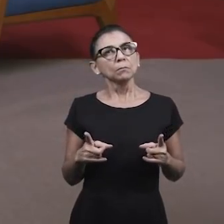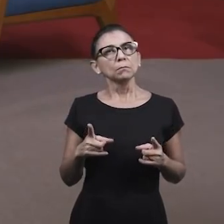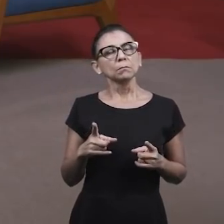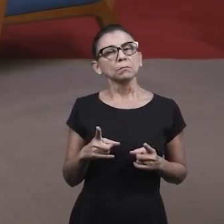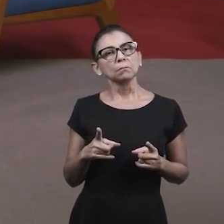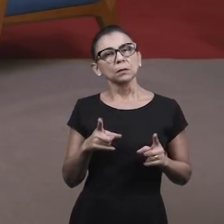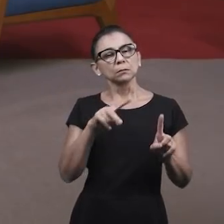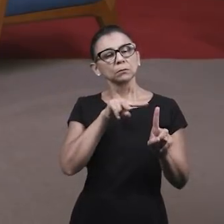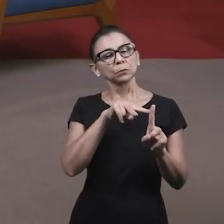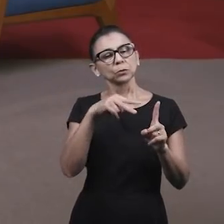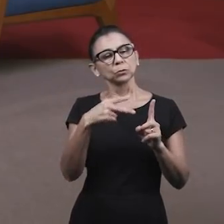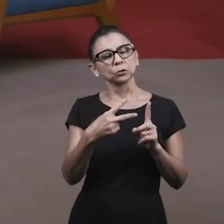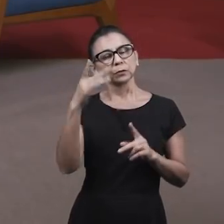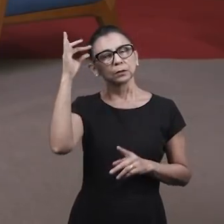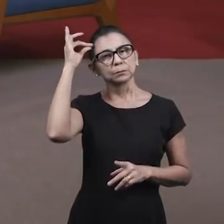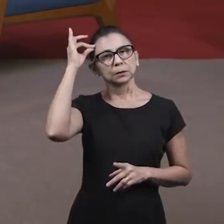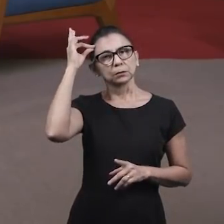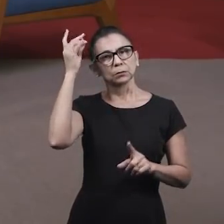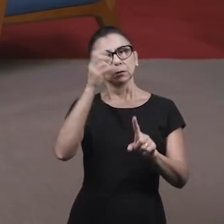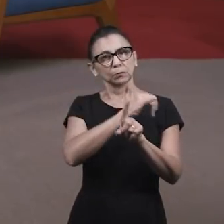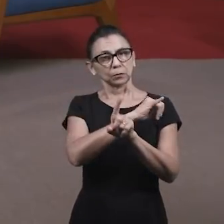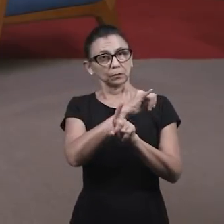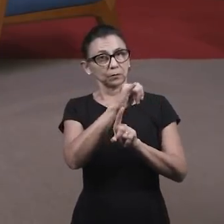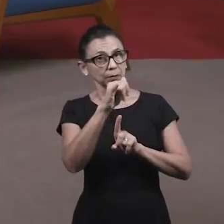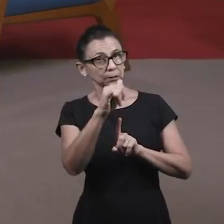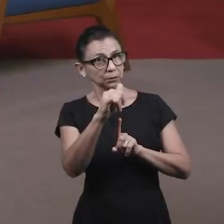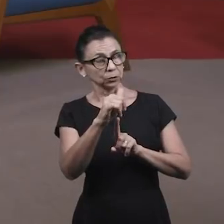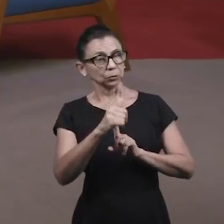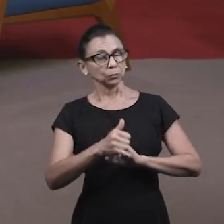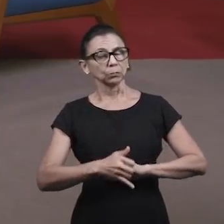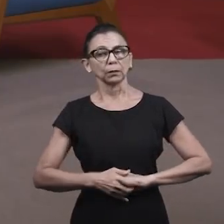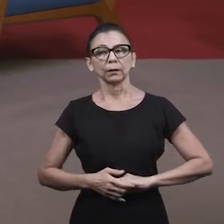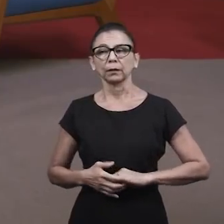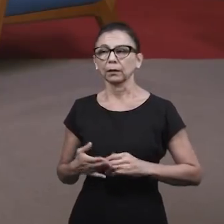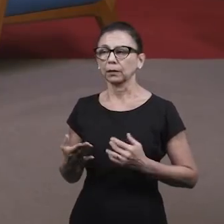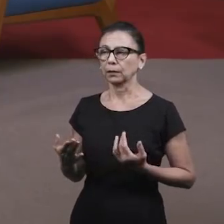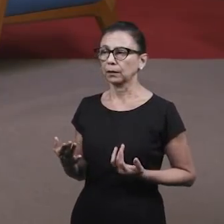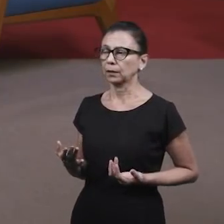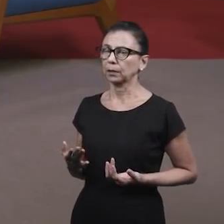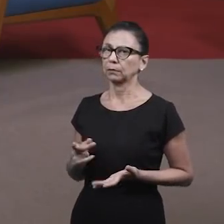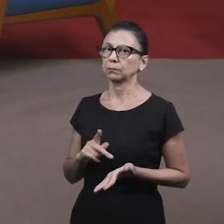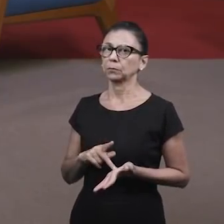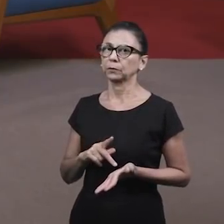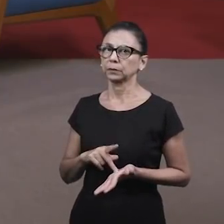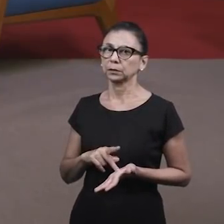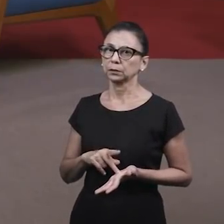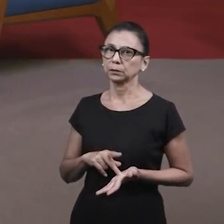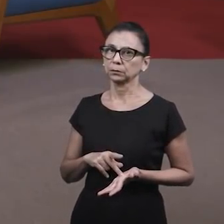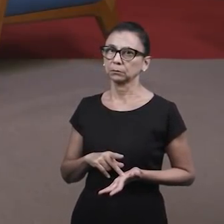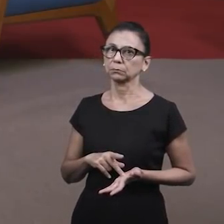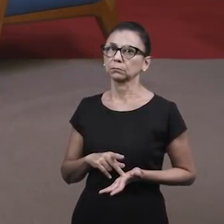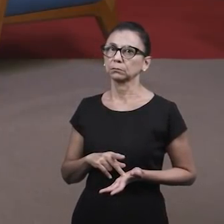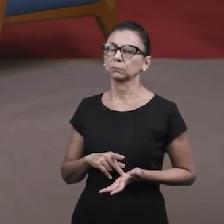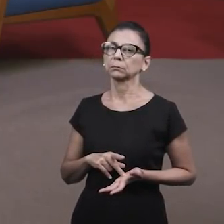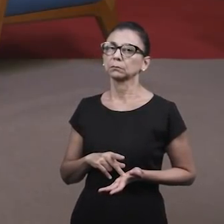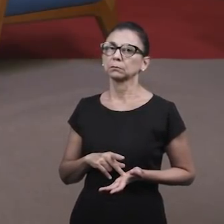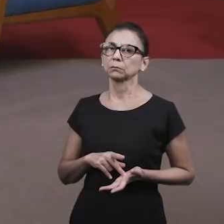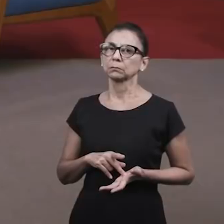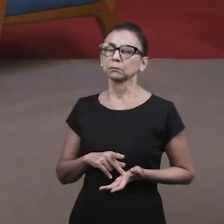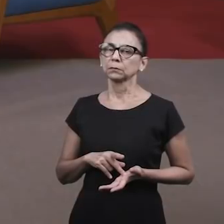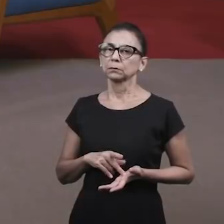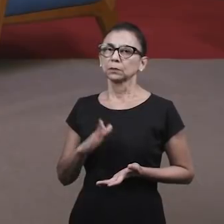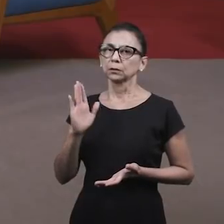uma destruição, uma pandemia como ainda vivemos, tão difícil, tão dura. Essa é